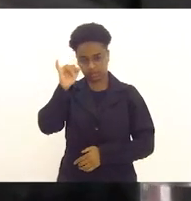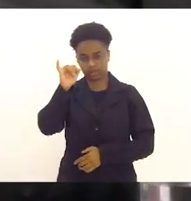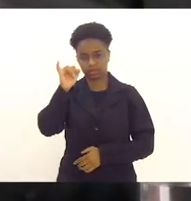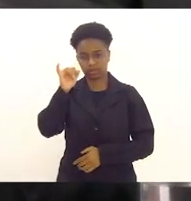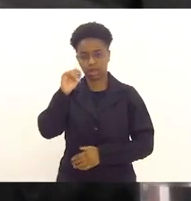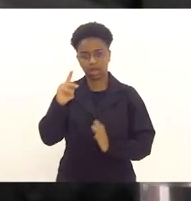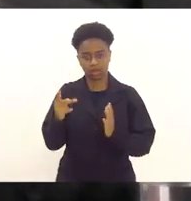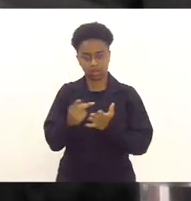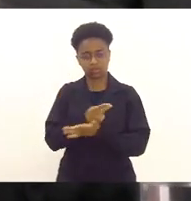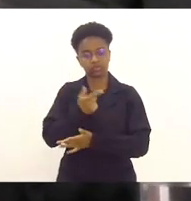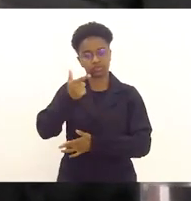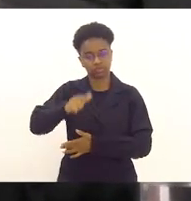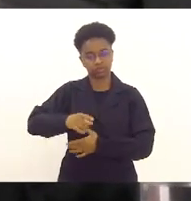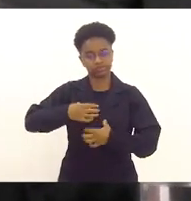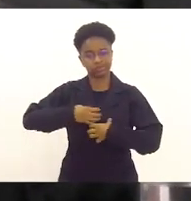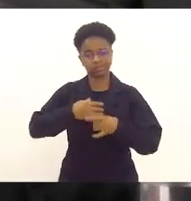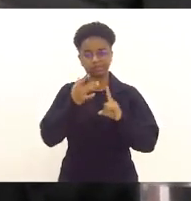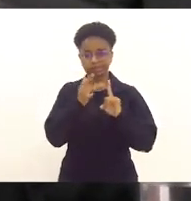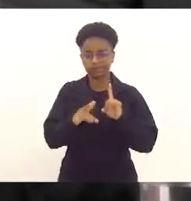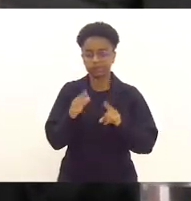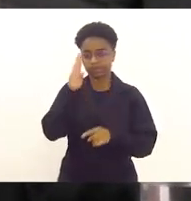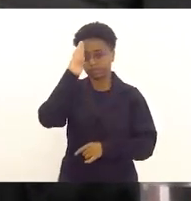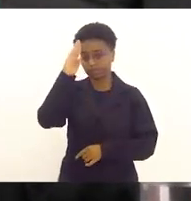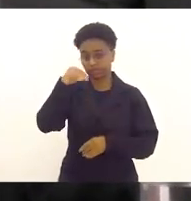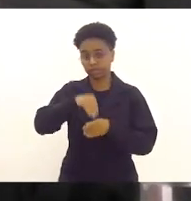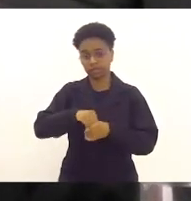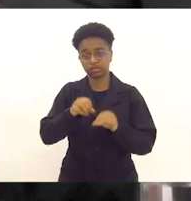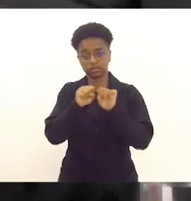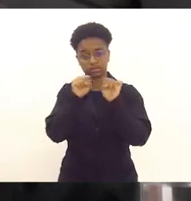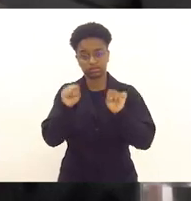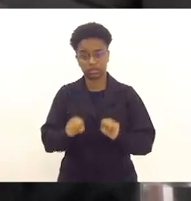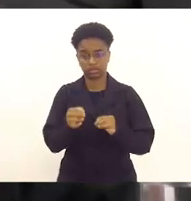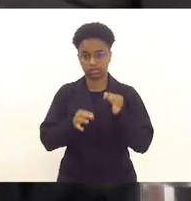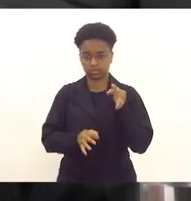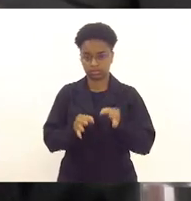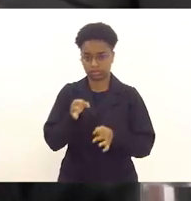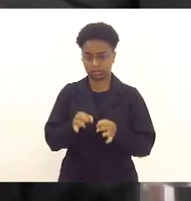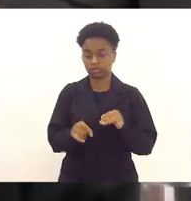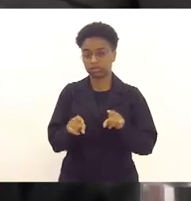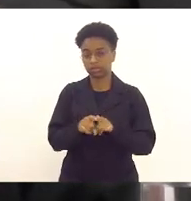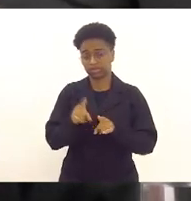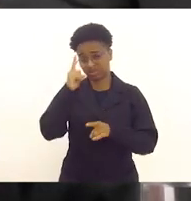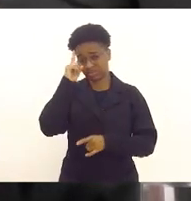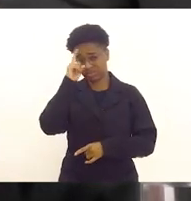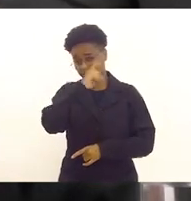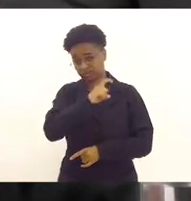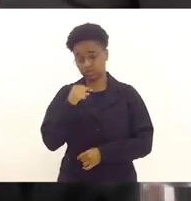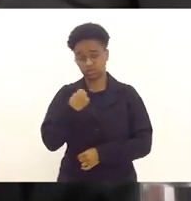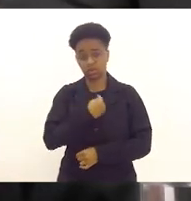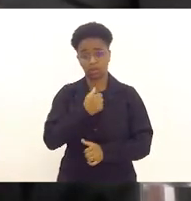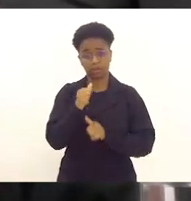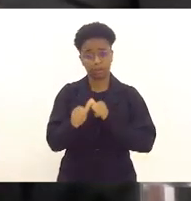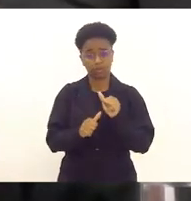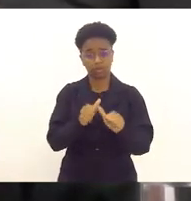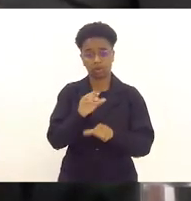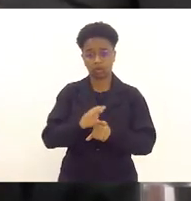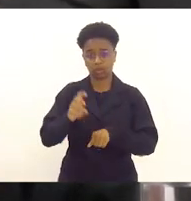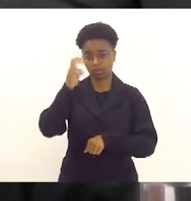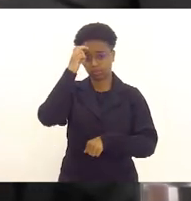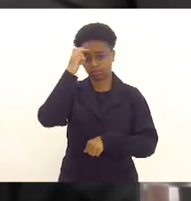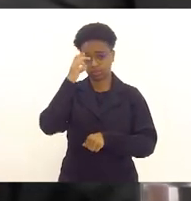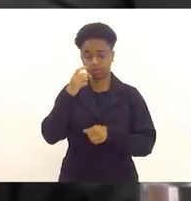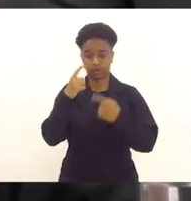revitização sobre tudo dentro do sistema de justiça é muito difícil a gente mudar essa cultura da violência